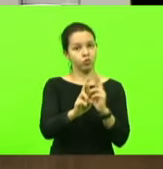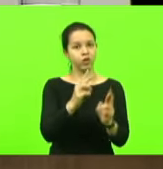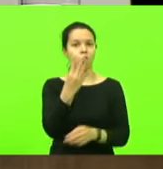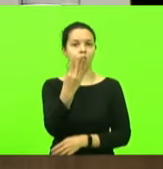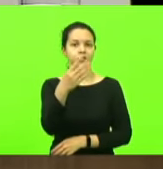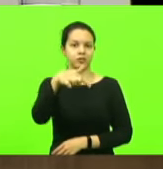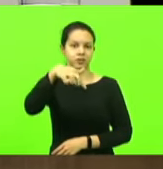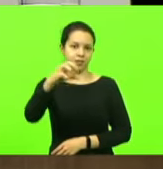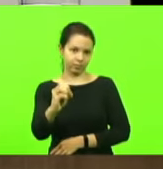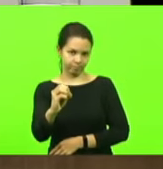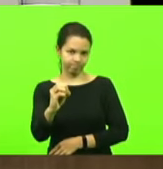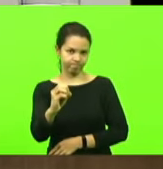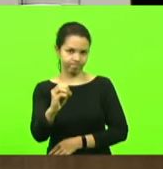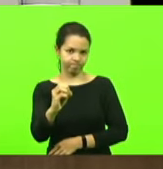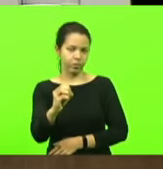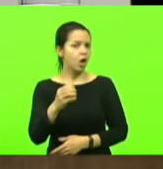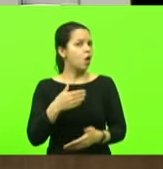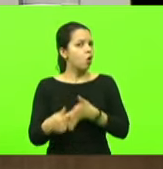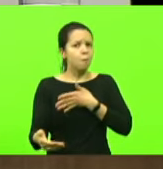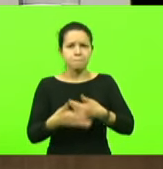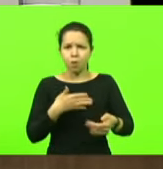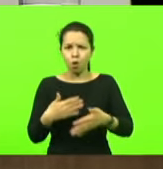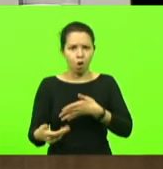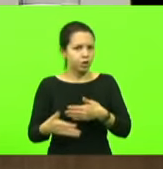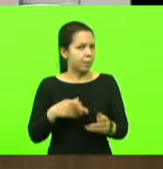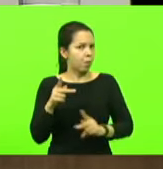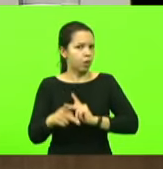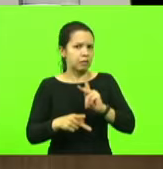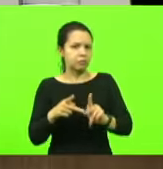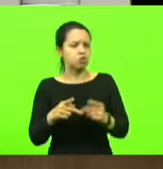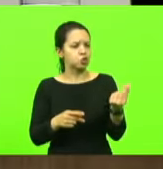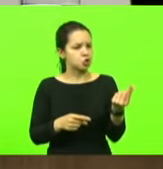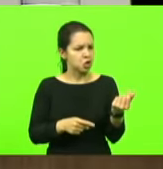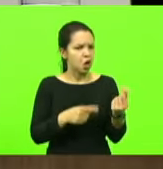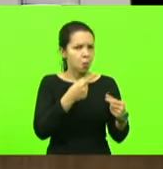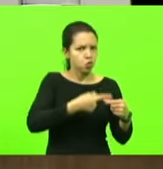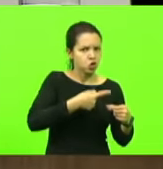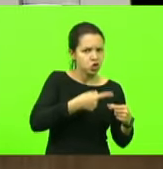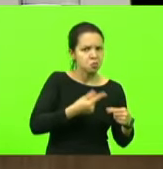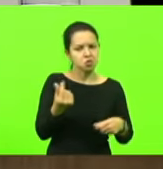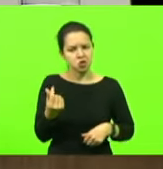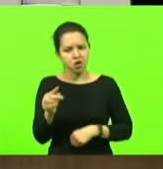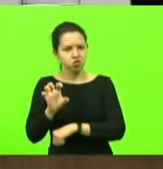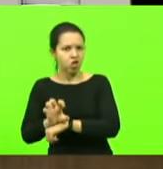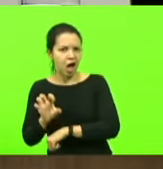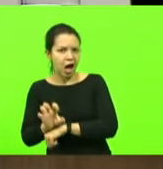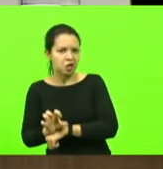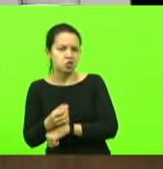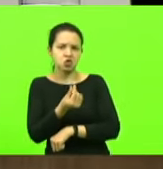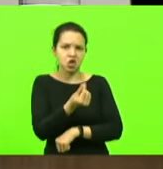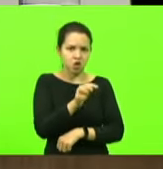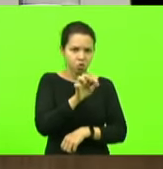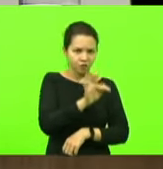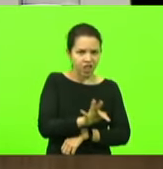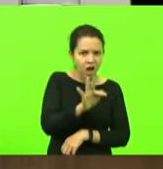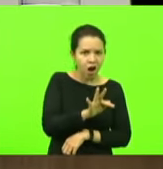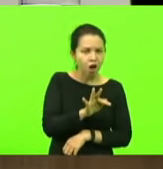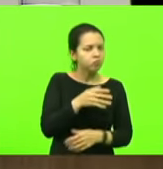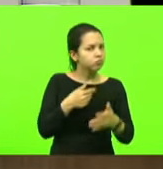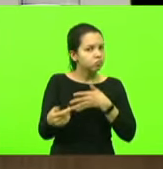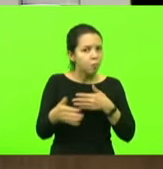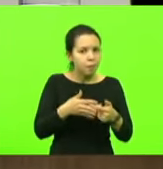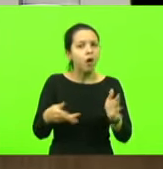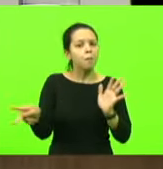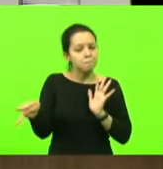para o catarinense se o recurso é municipal, se é estadual, se é federal, o recurso é dos